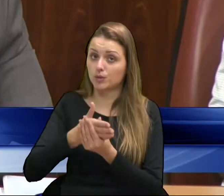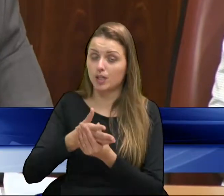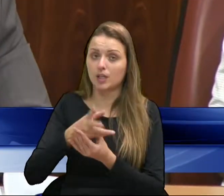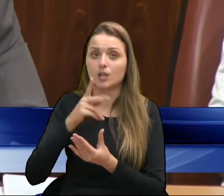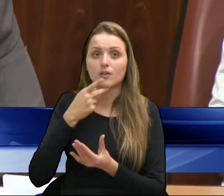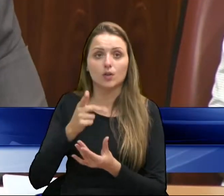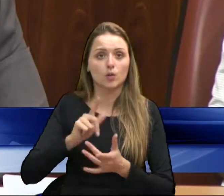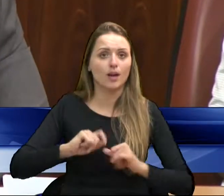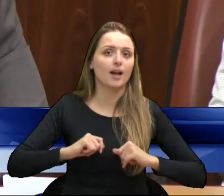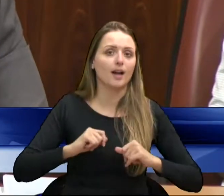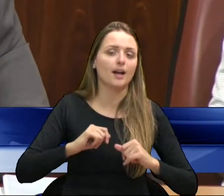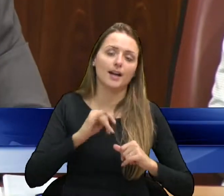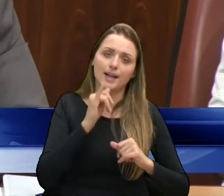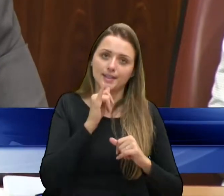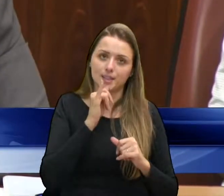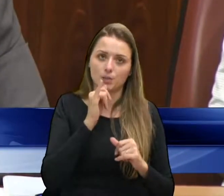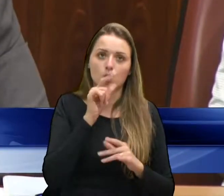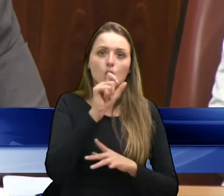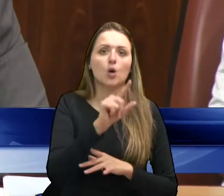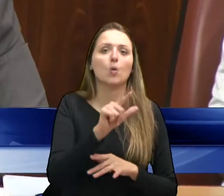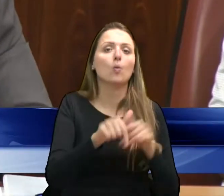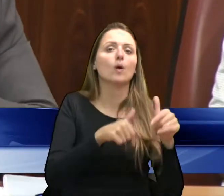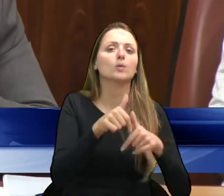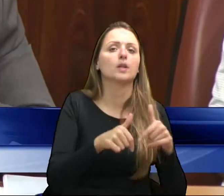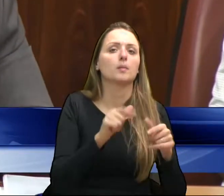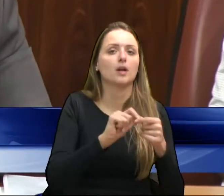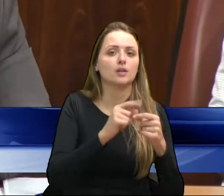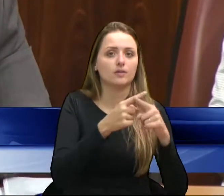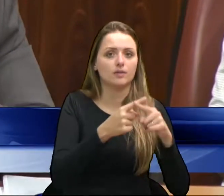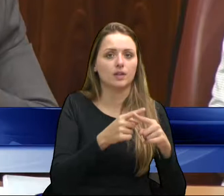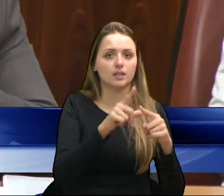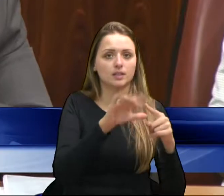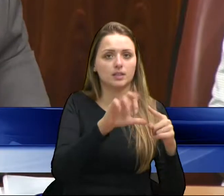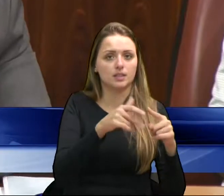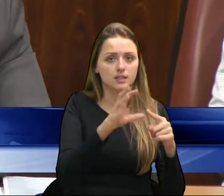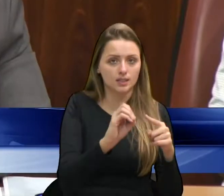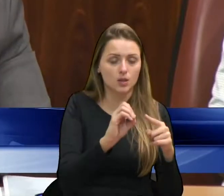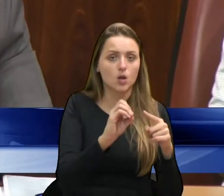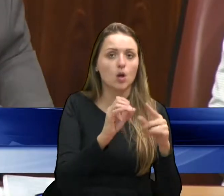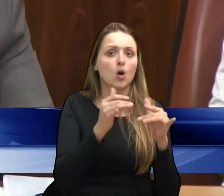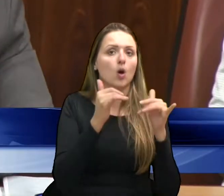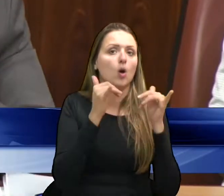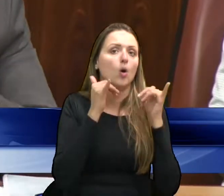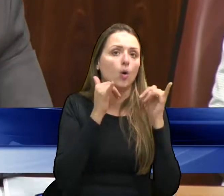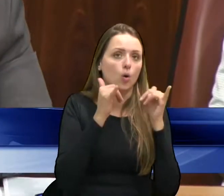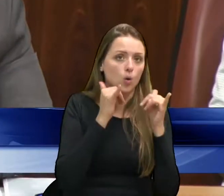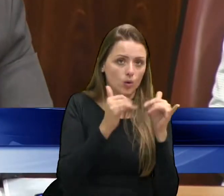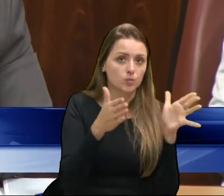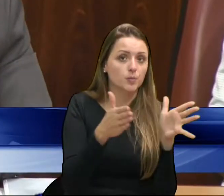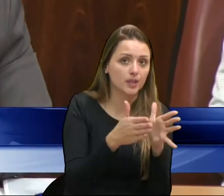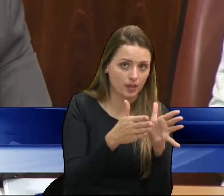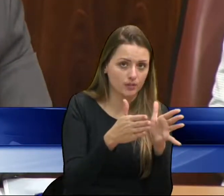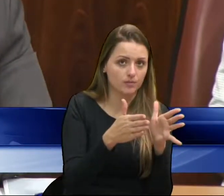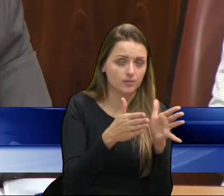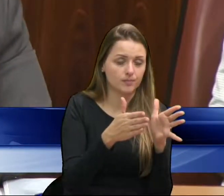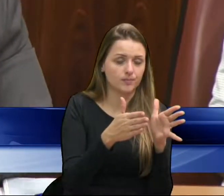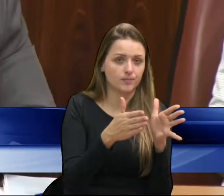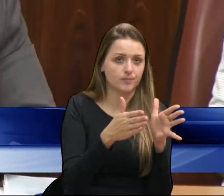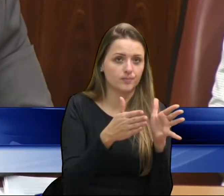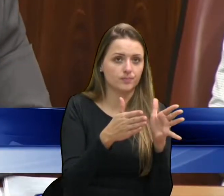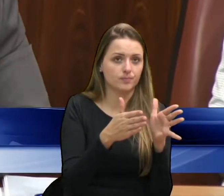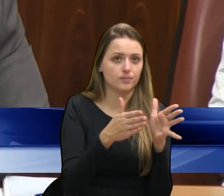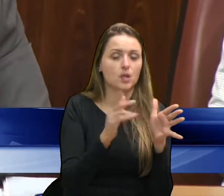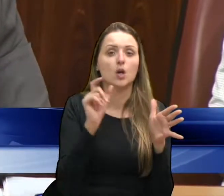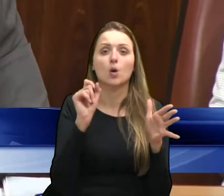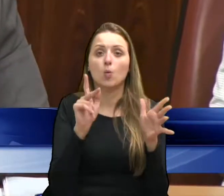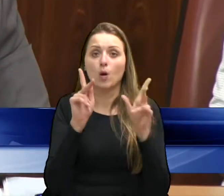ação? Exemplo, qual o serviço licitado? Transporte seletivo, taxa-lotação. Quem